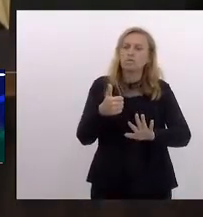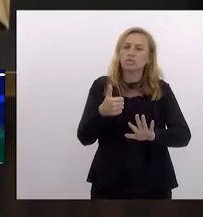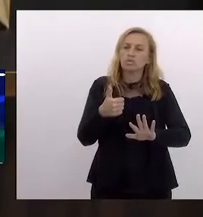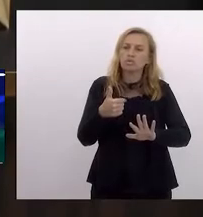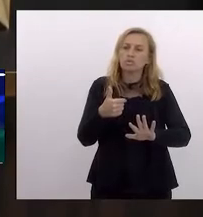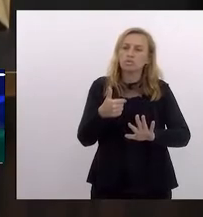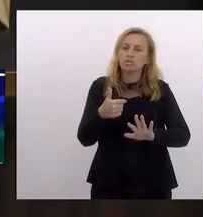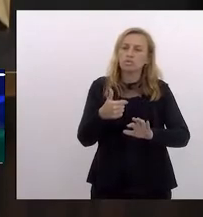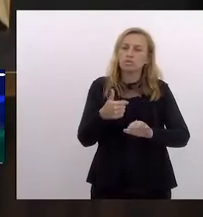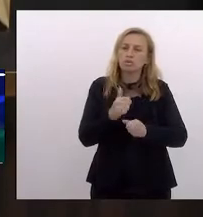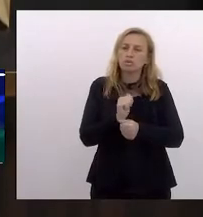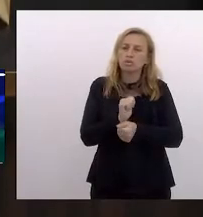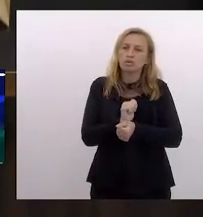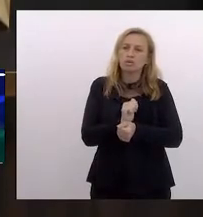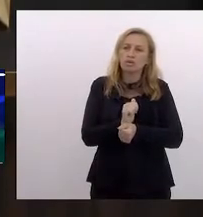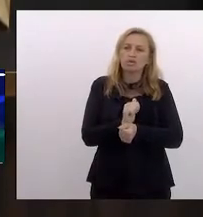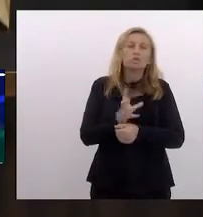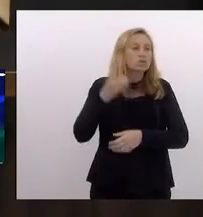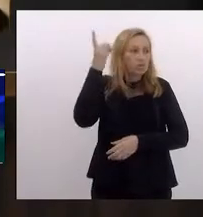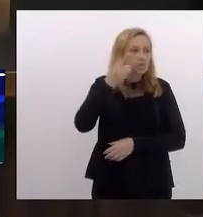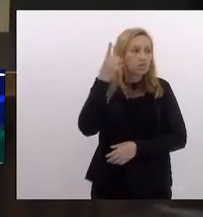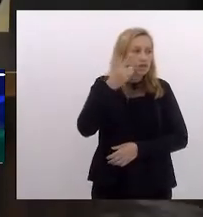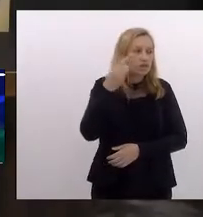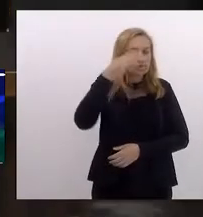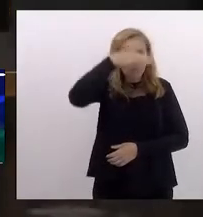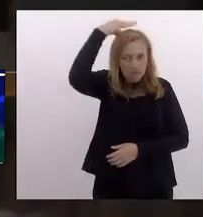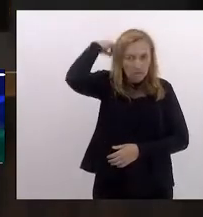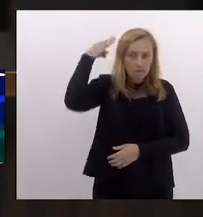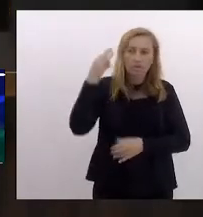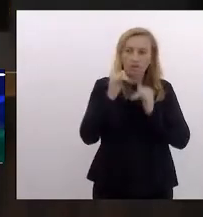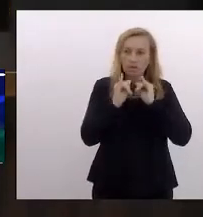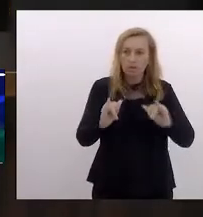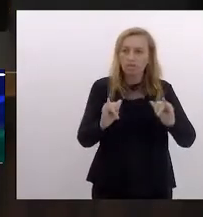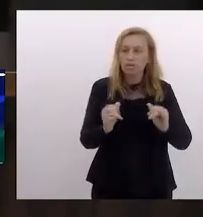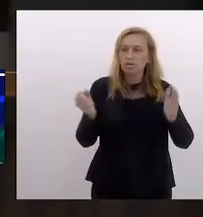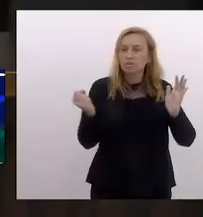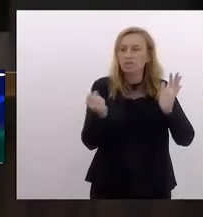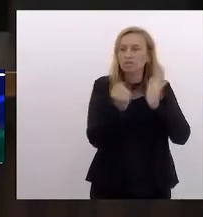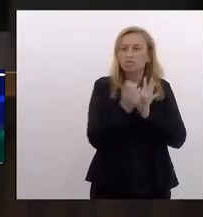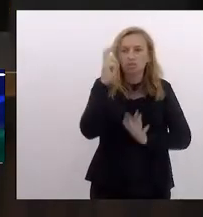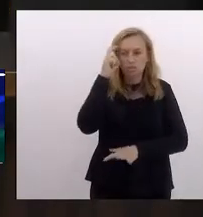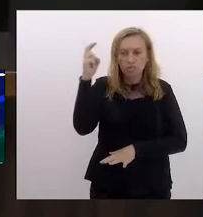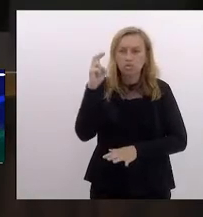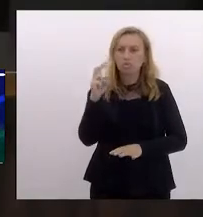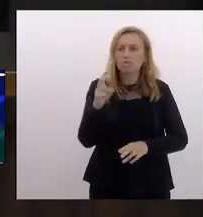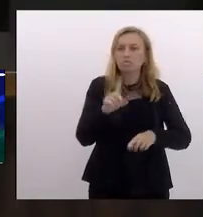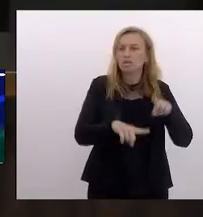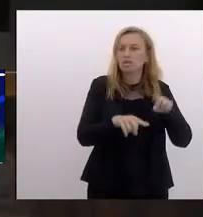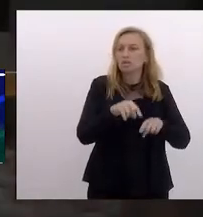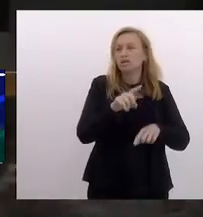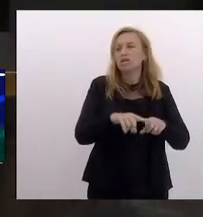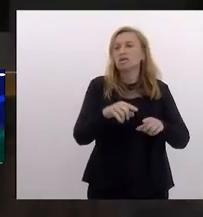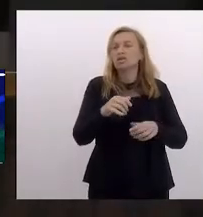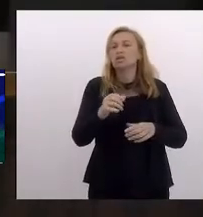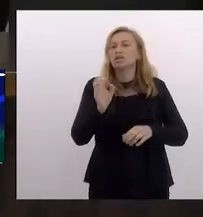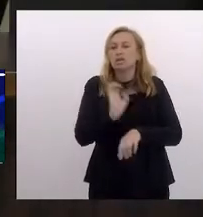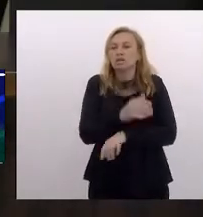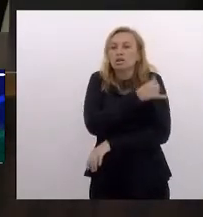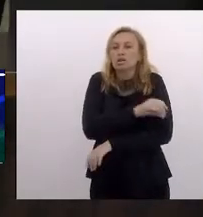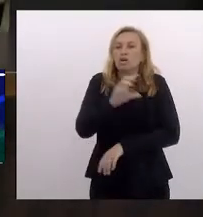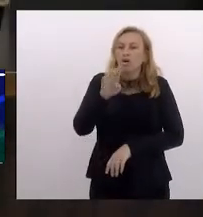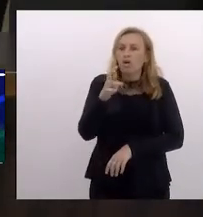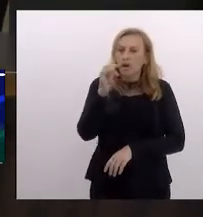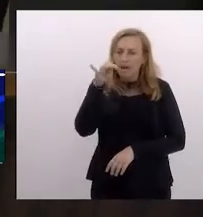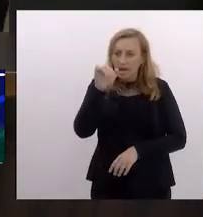21 de autoria do deputado Márcio Pacheco que declara como patrimônio cultural imaterial do Estado do Rio de Janeiro Orquestra Sinfônica